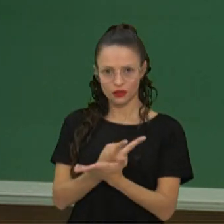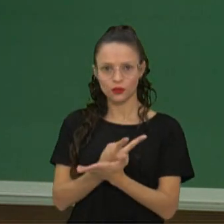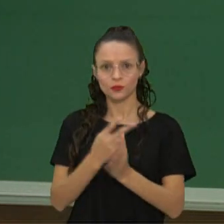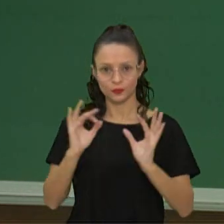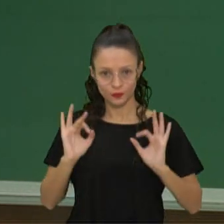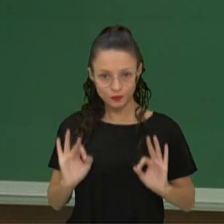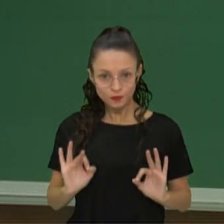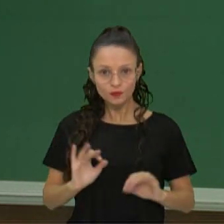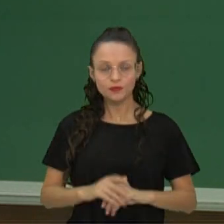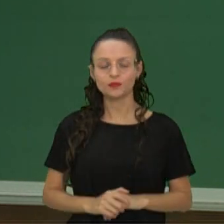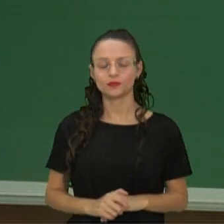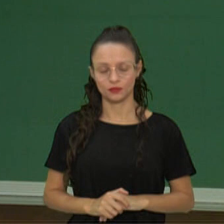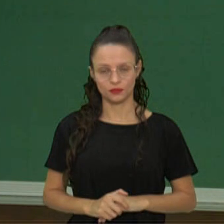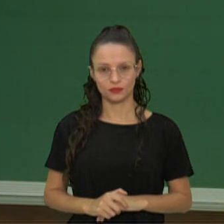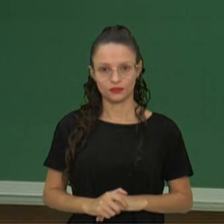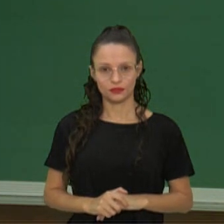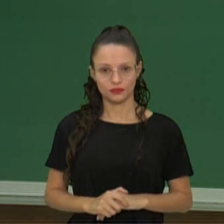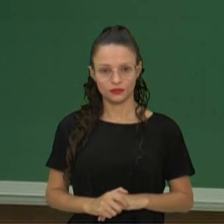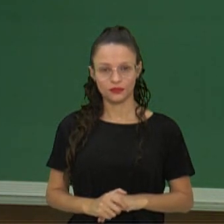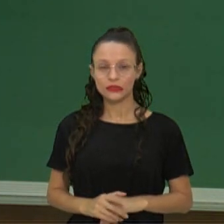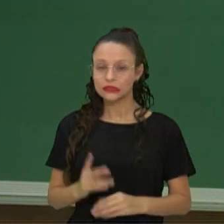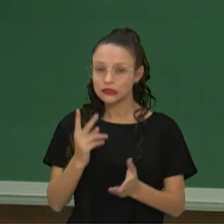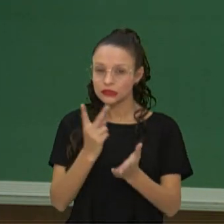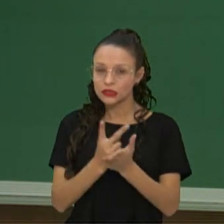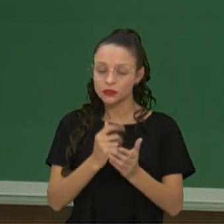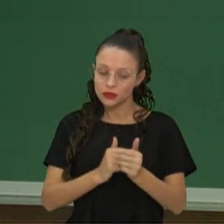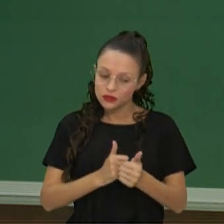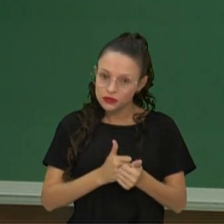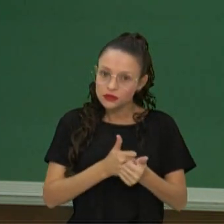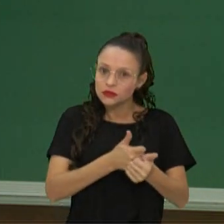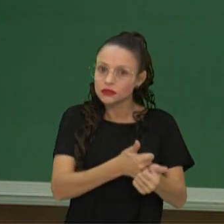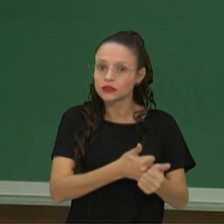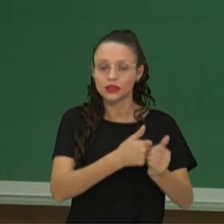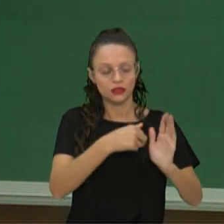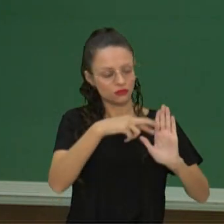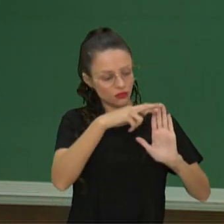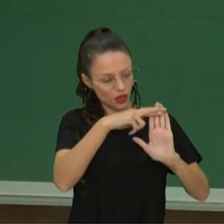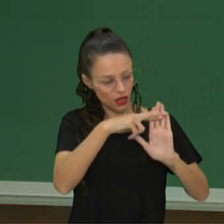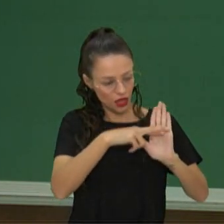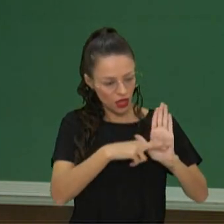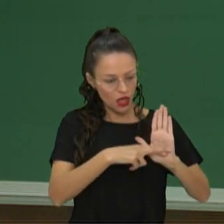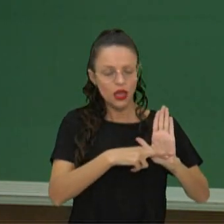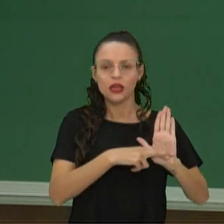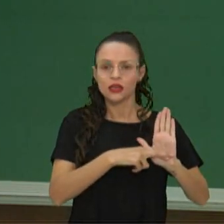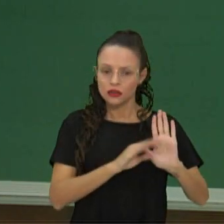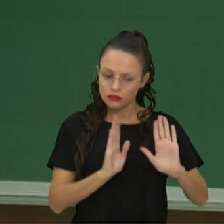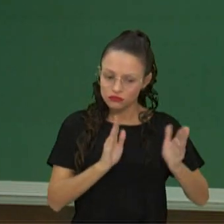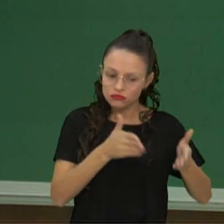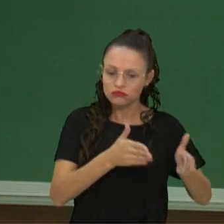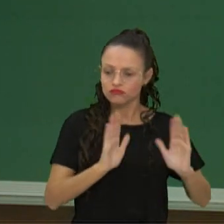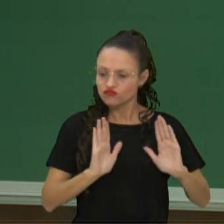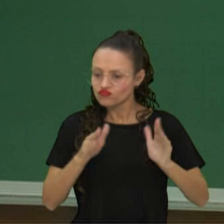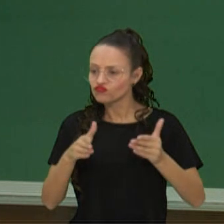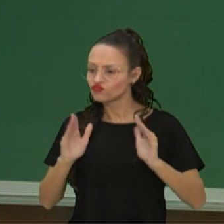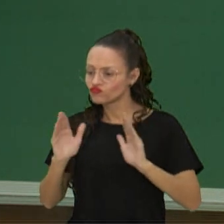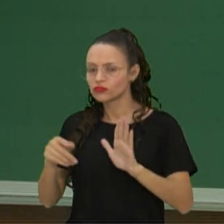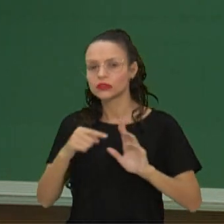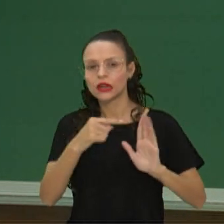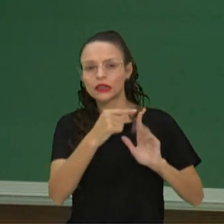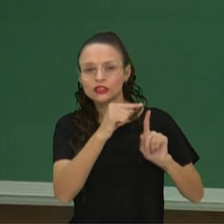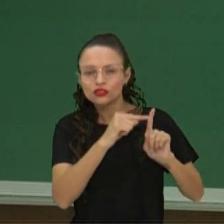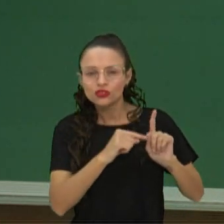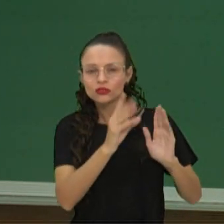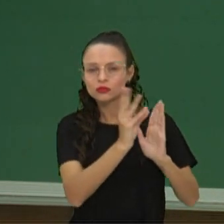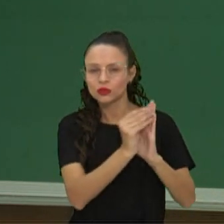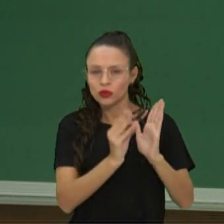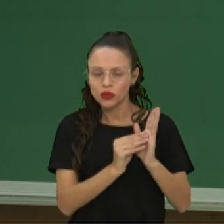tá? Então, você tem que sempre seguir a regra exata para cada operação, a regra operatória de cada tipo de conteúdo.